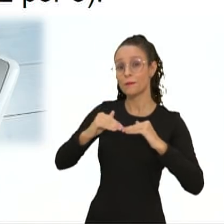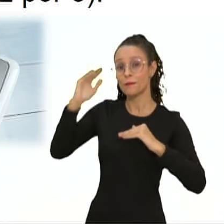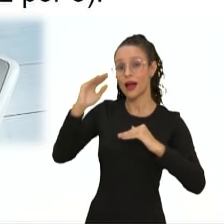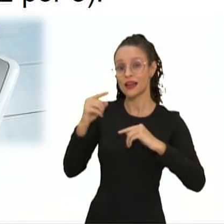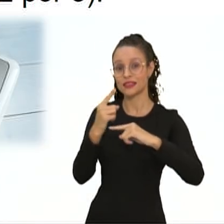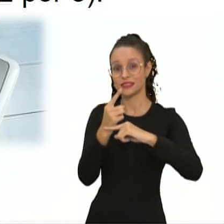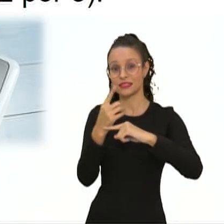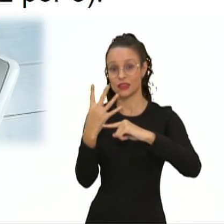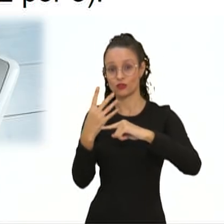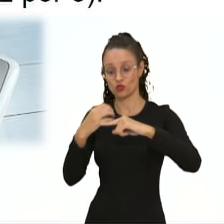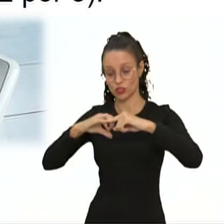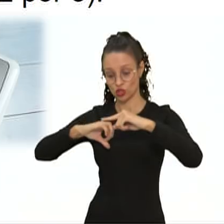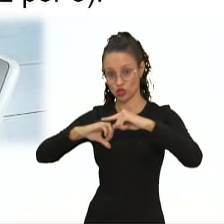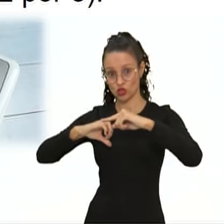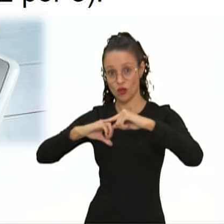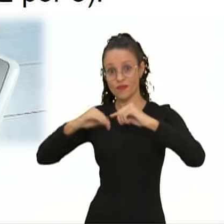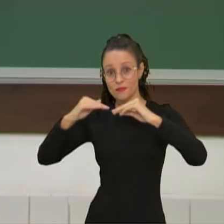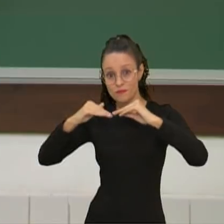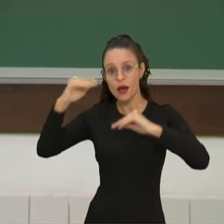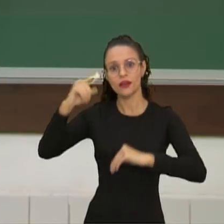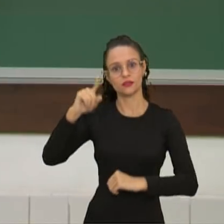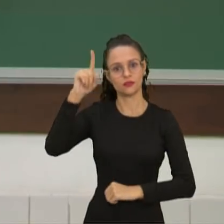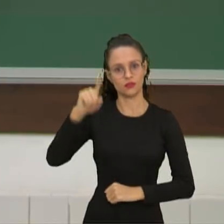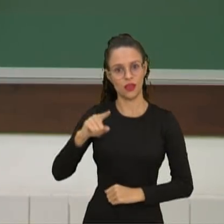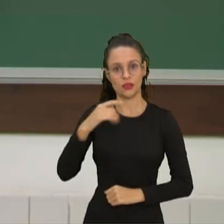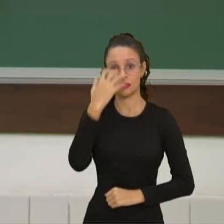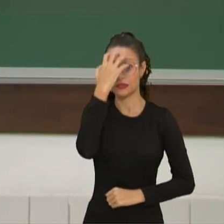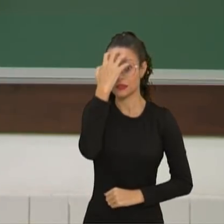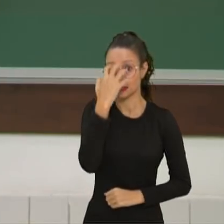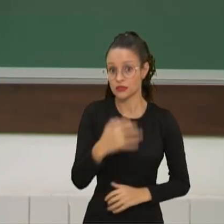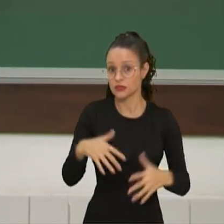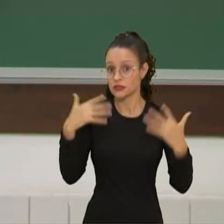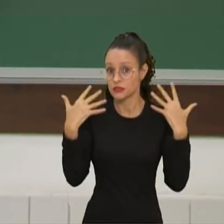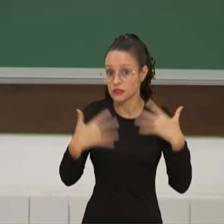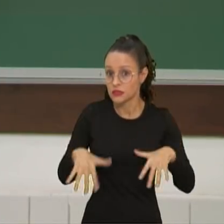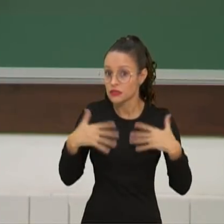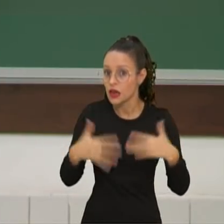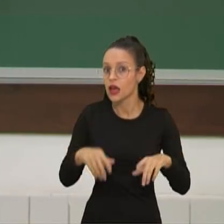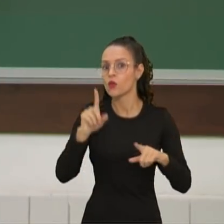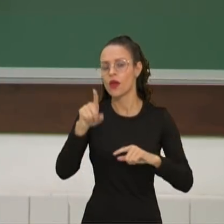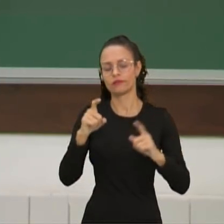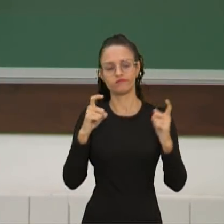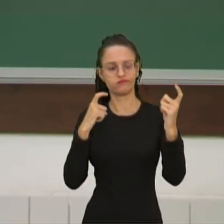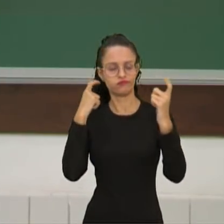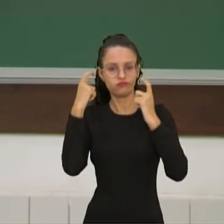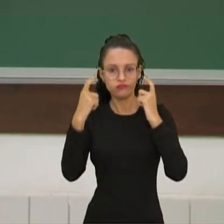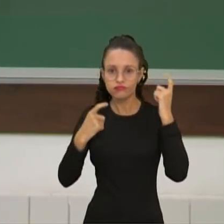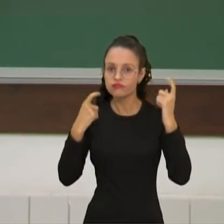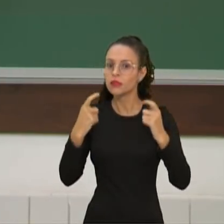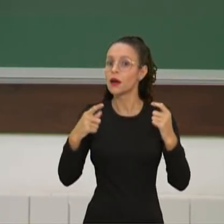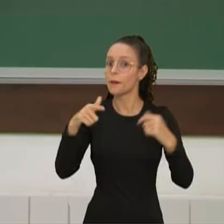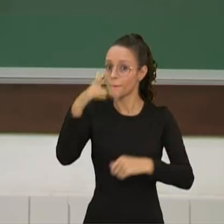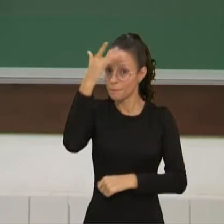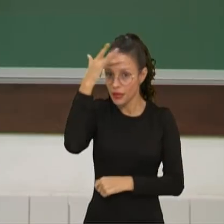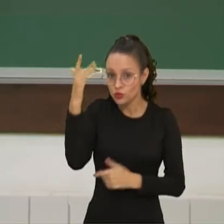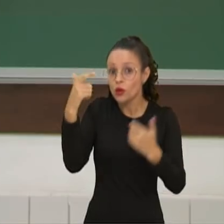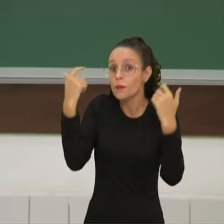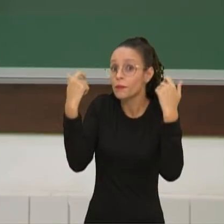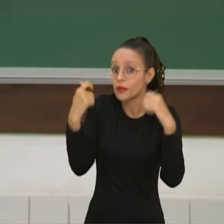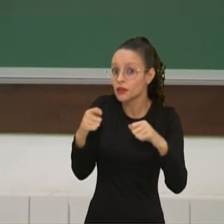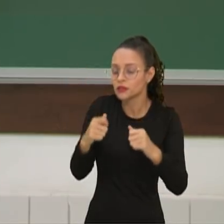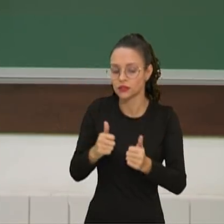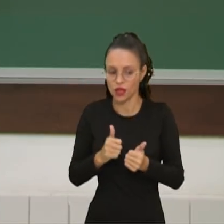14 por 9, tá? Então, isso é sério, né? Isso é muito preocupante, essa pessoa precisa fazer